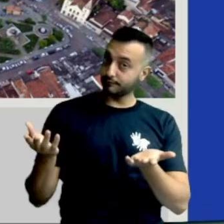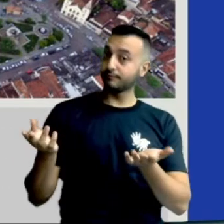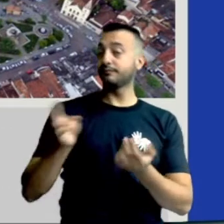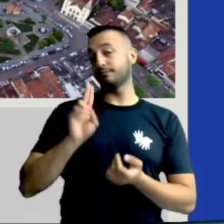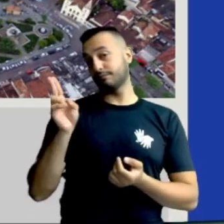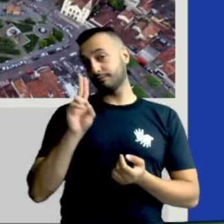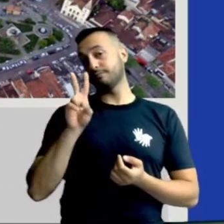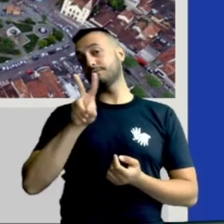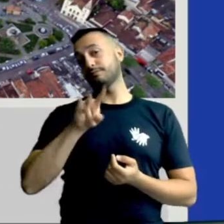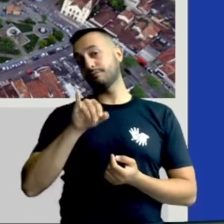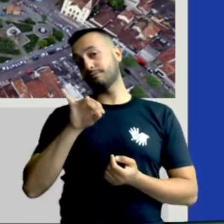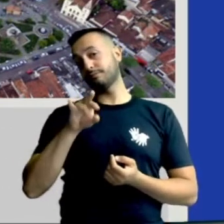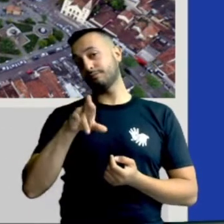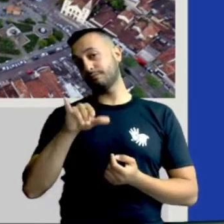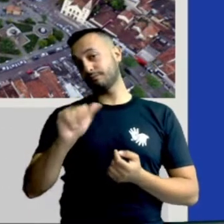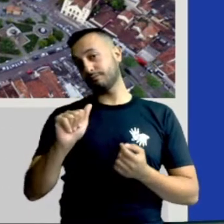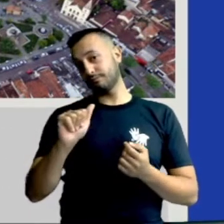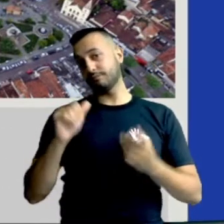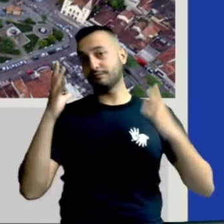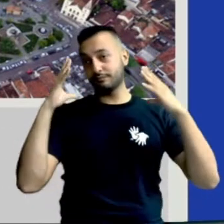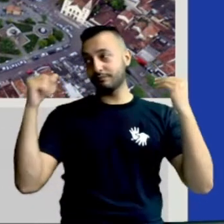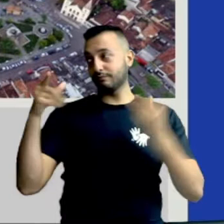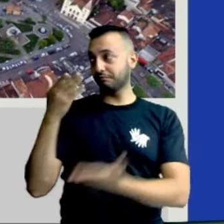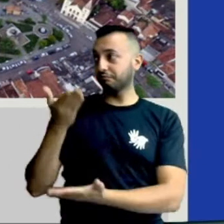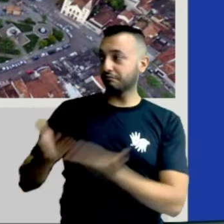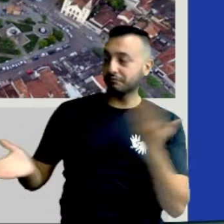Monte das Tabocas.